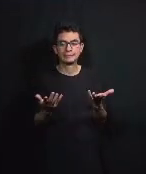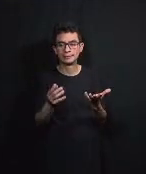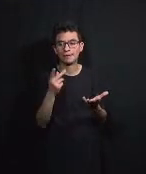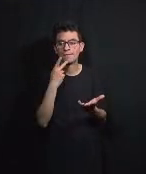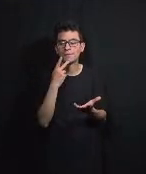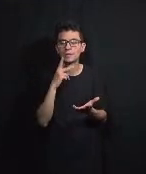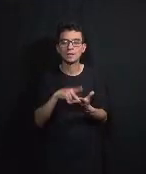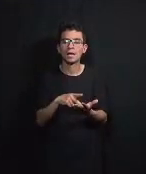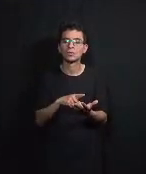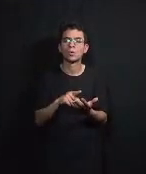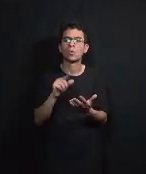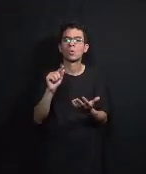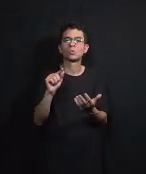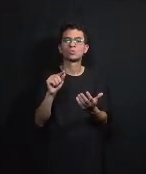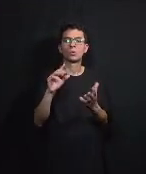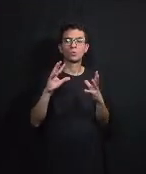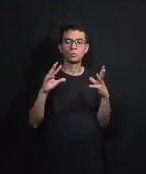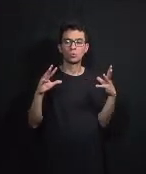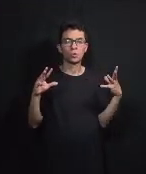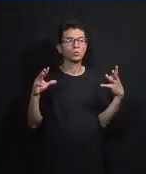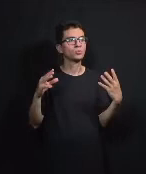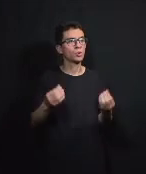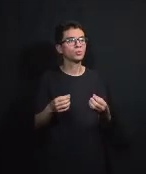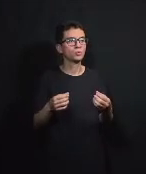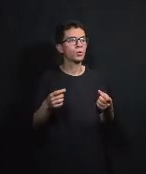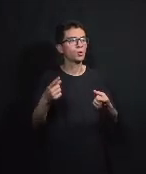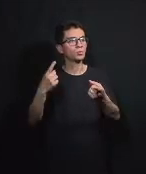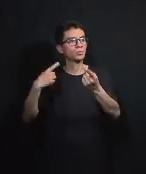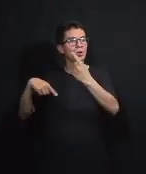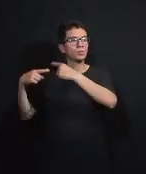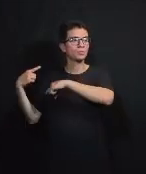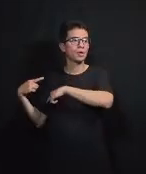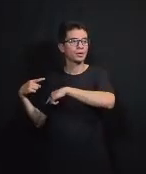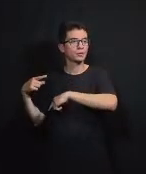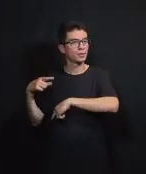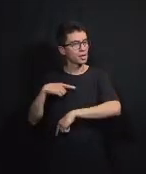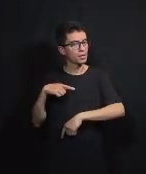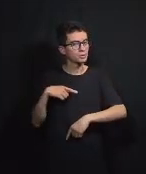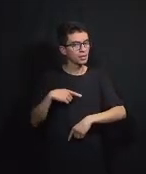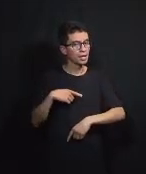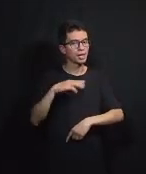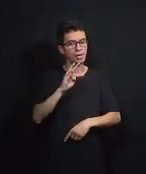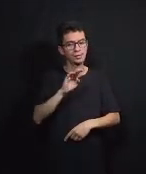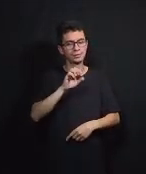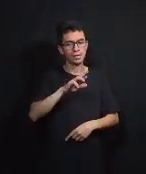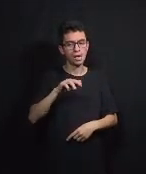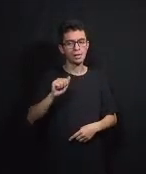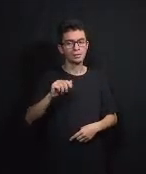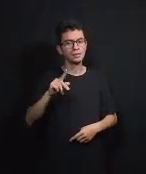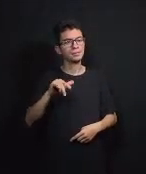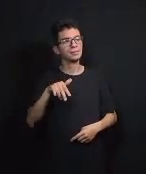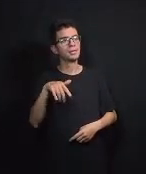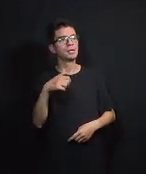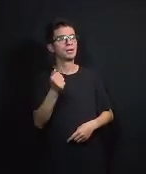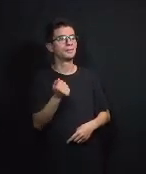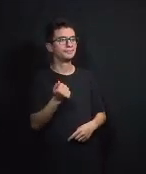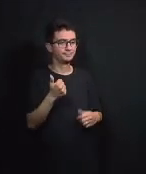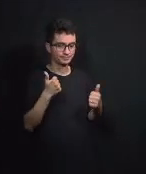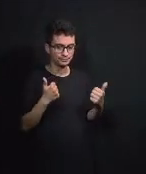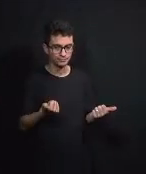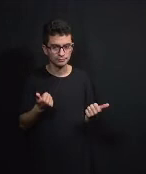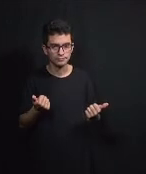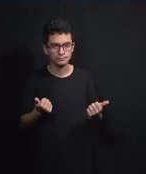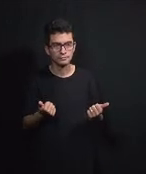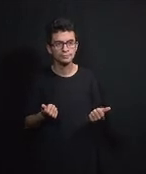que, em meio a um retrocesso de terra plana, que se fala de terra plana,